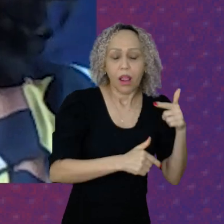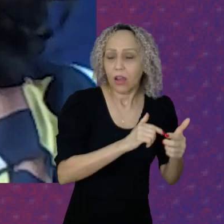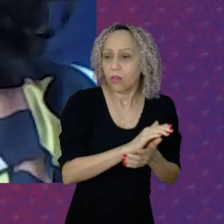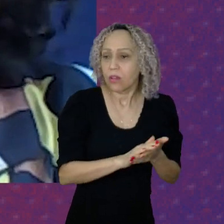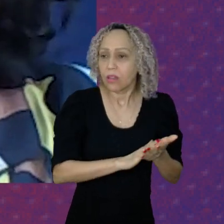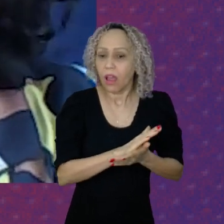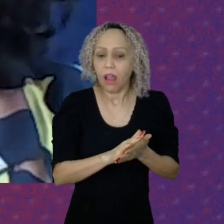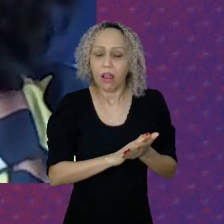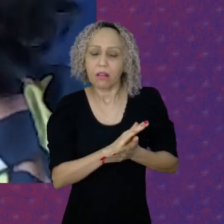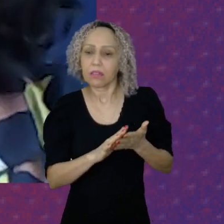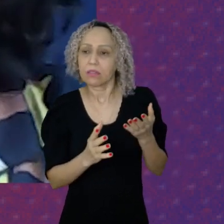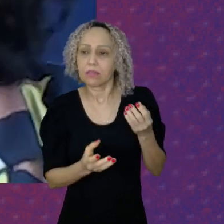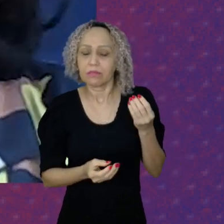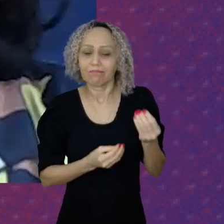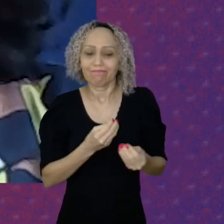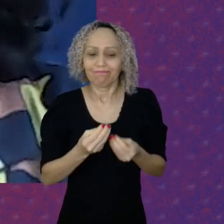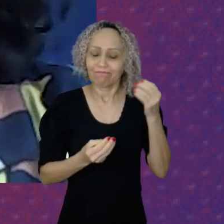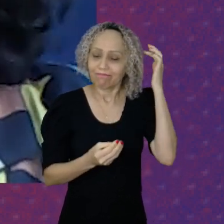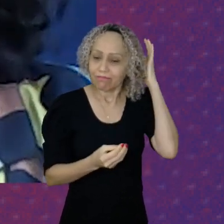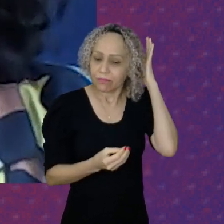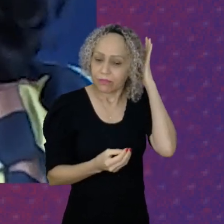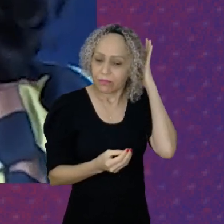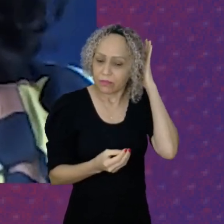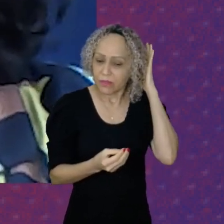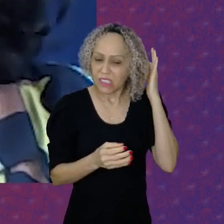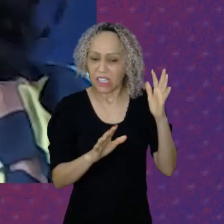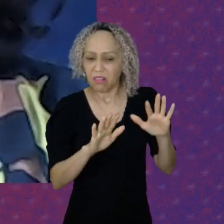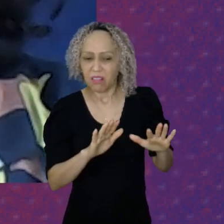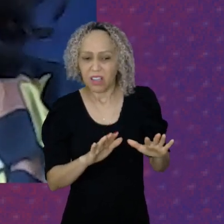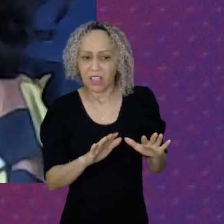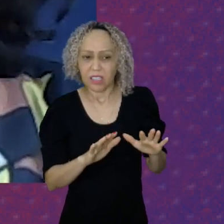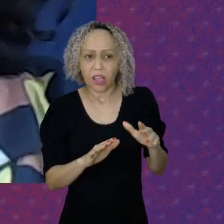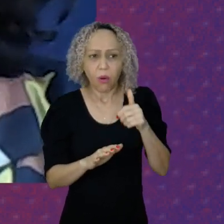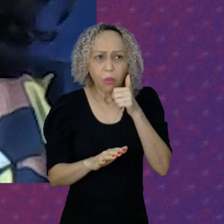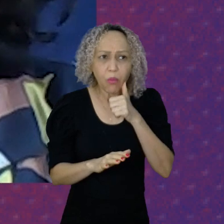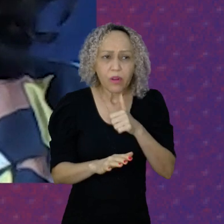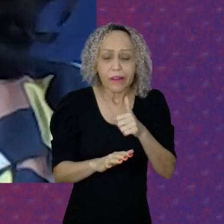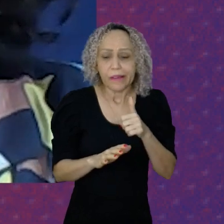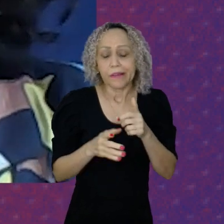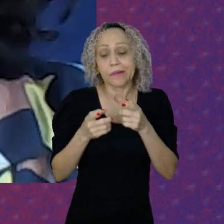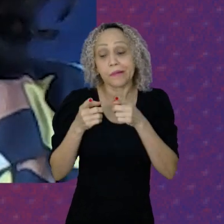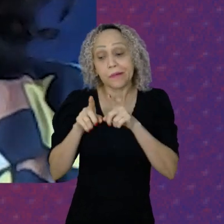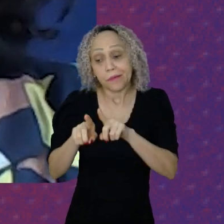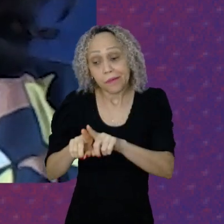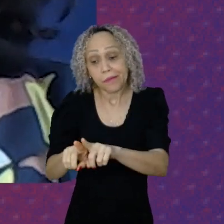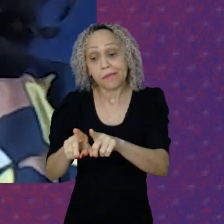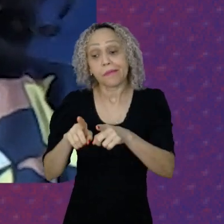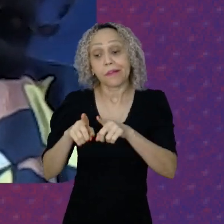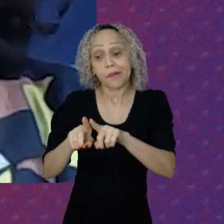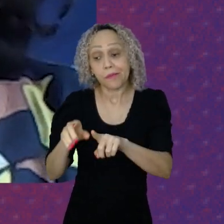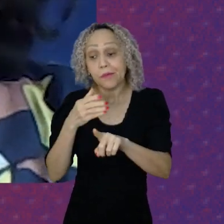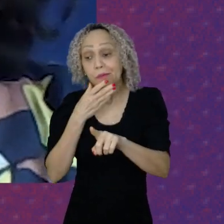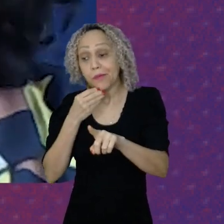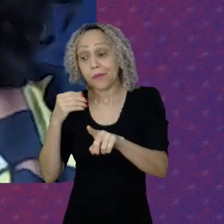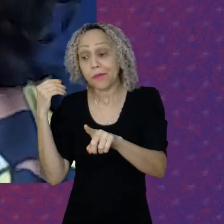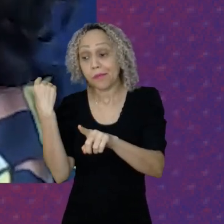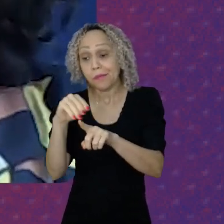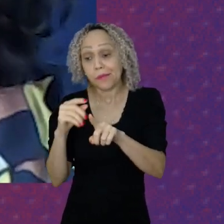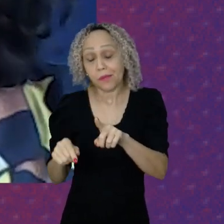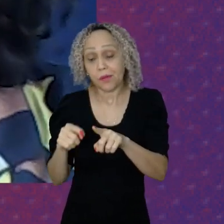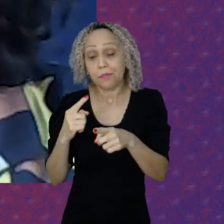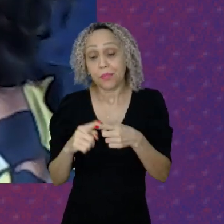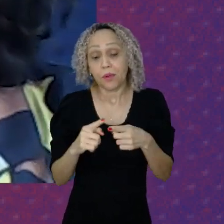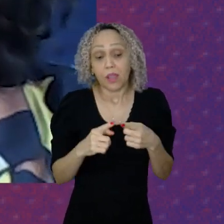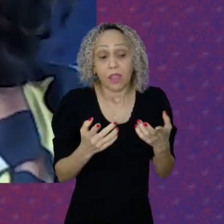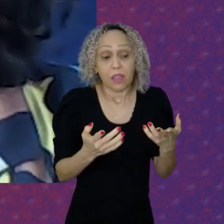uma situação mais difícil, fome, enfim, não ter onde morar com os seus filhos. Então, eu acredito